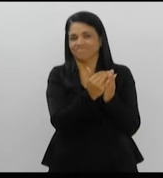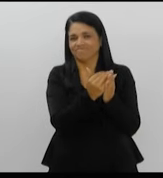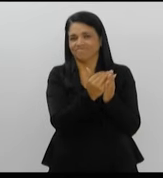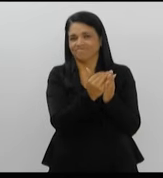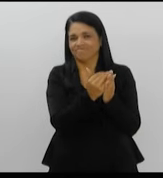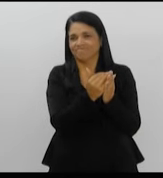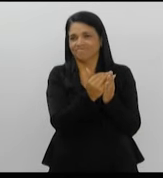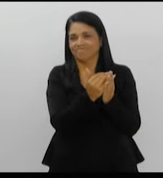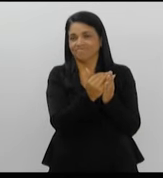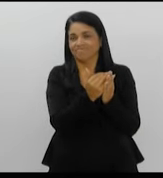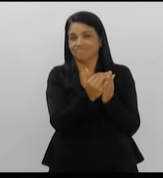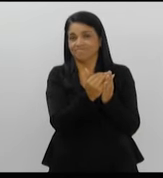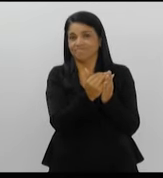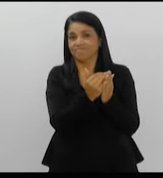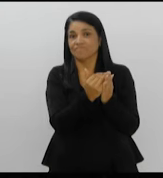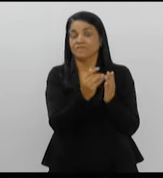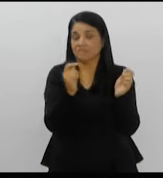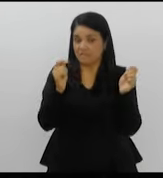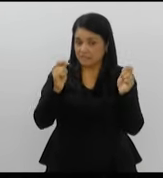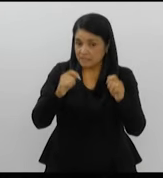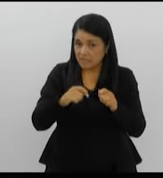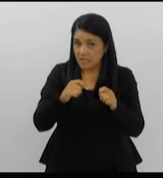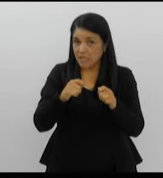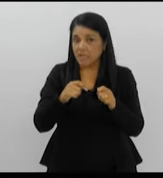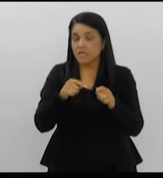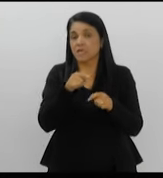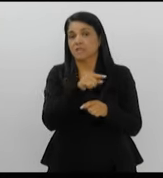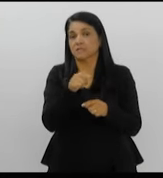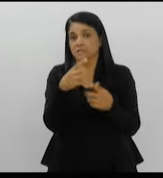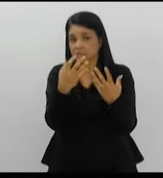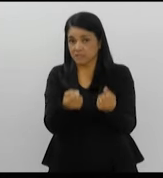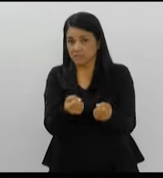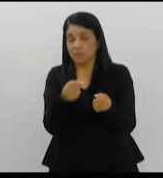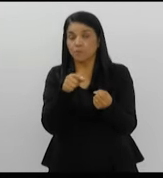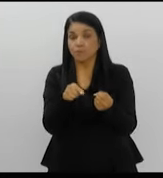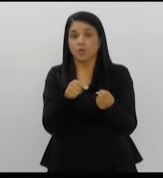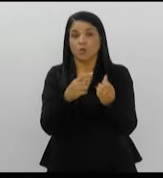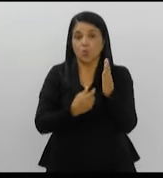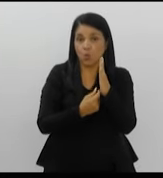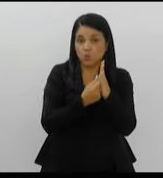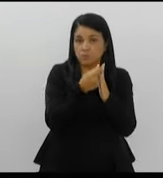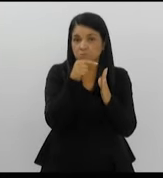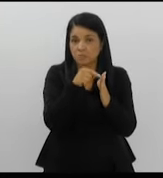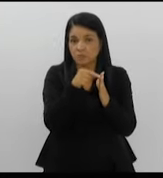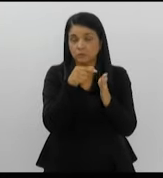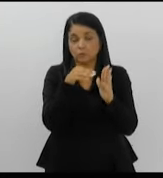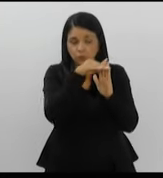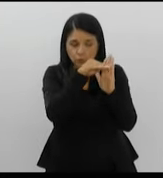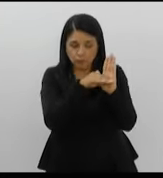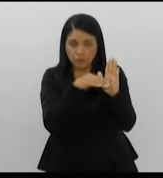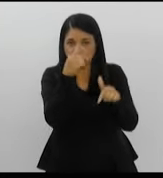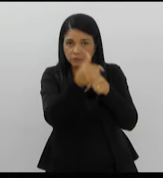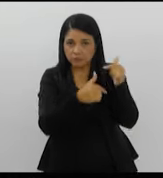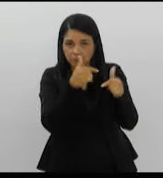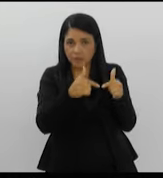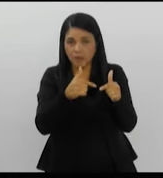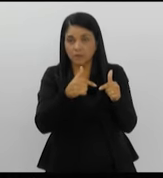integralmente. Você admite, porque no orçamento, os programas de trabalho popular